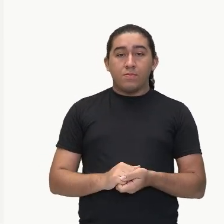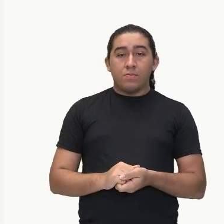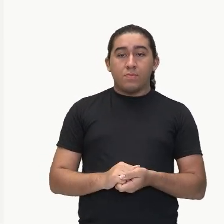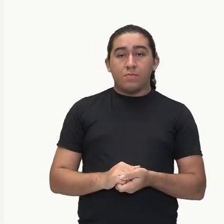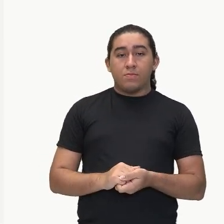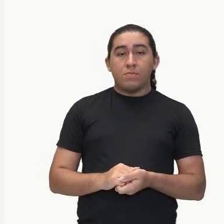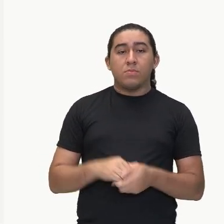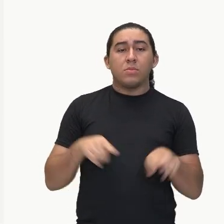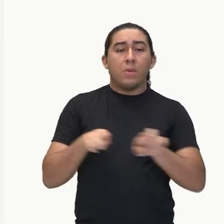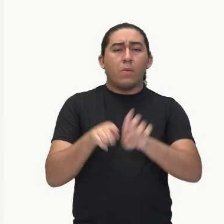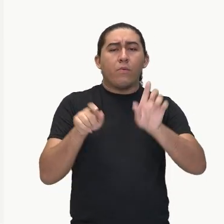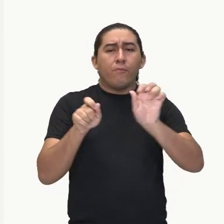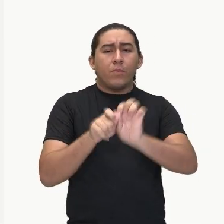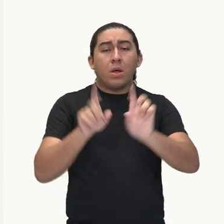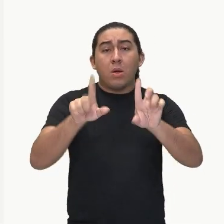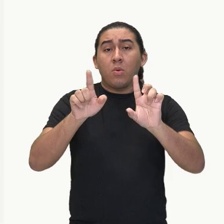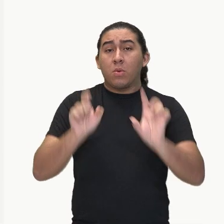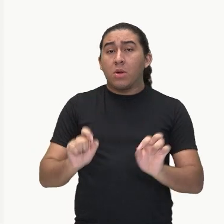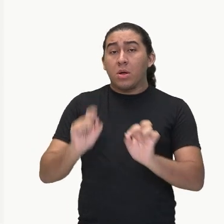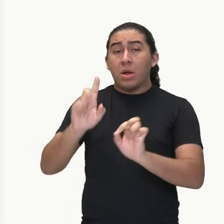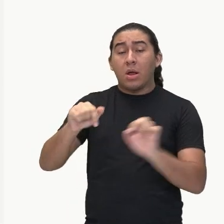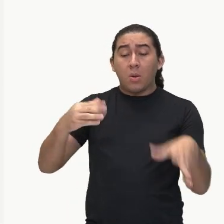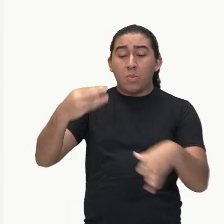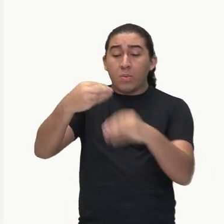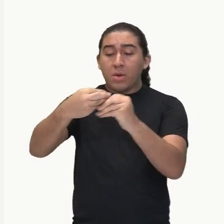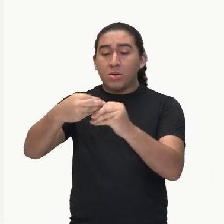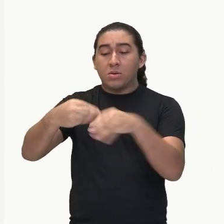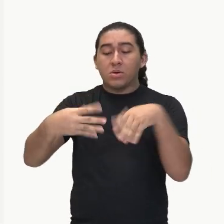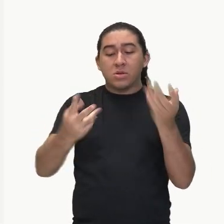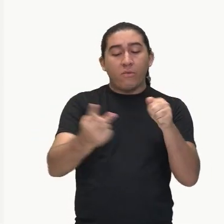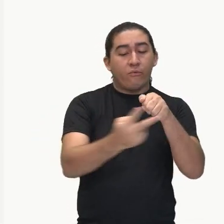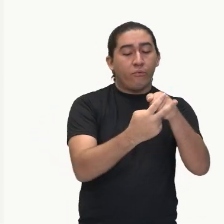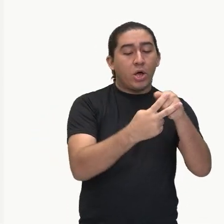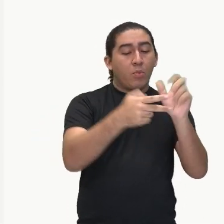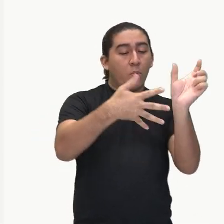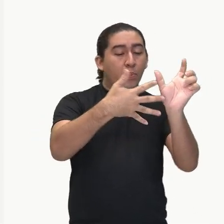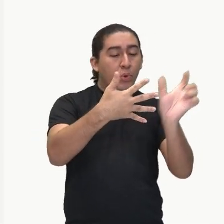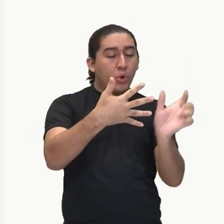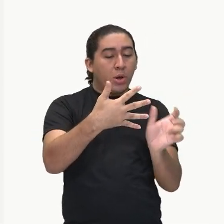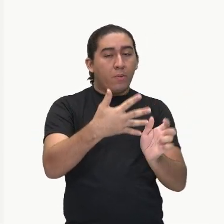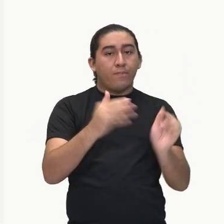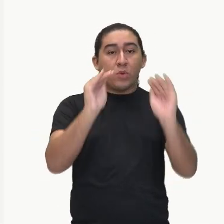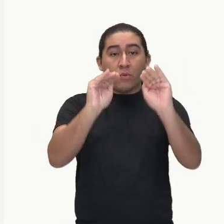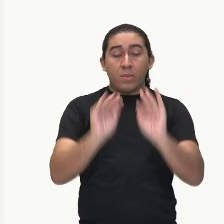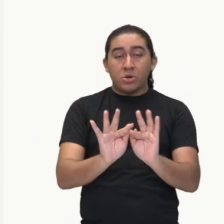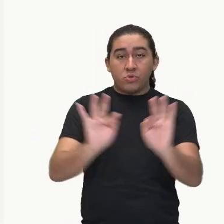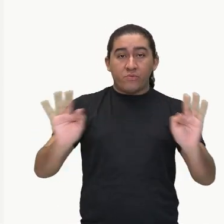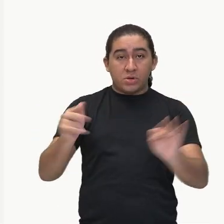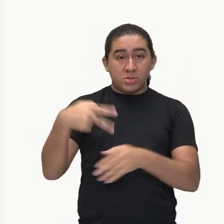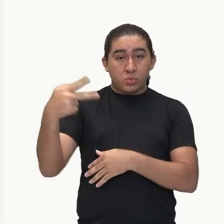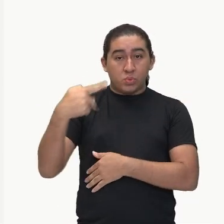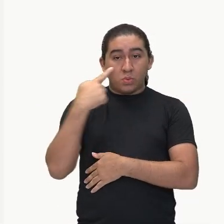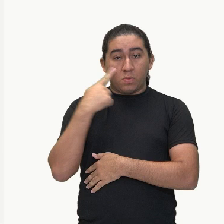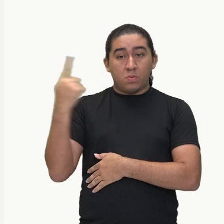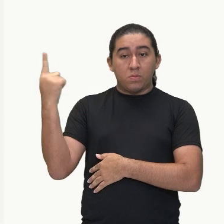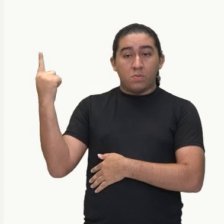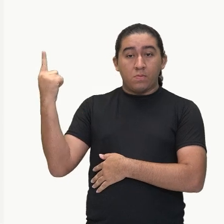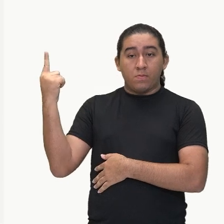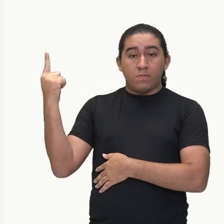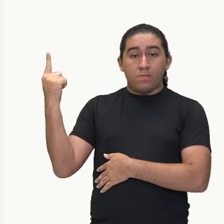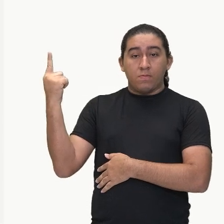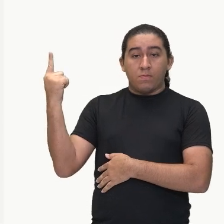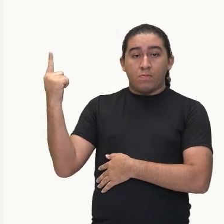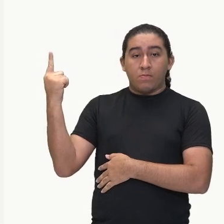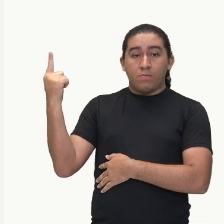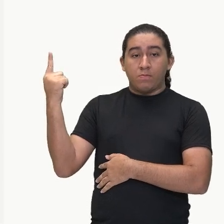Se deu a ideia de adição, verbo no plural. O atleta, bem como o treinador,